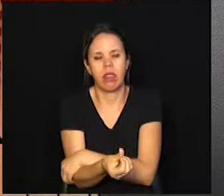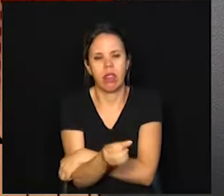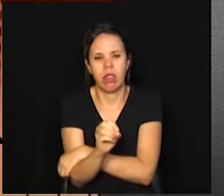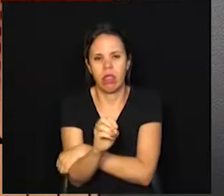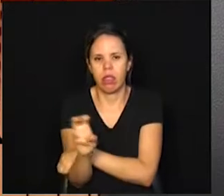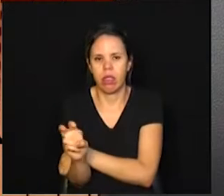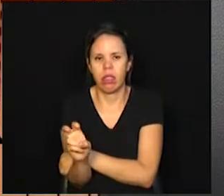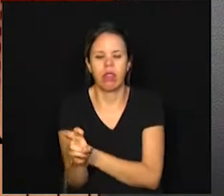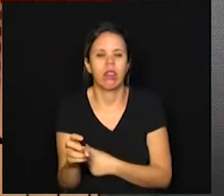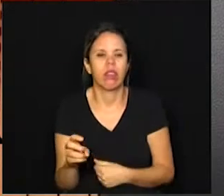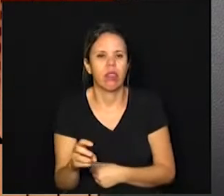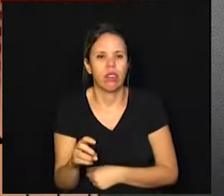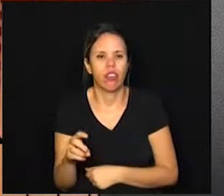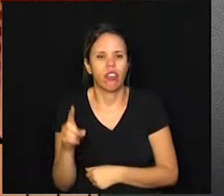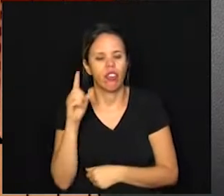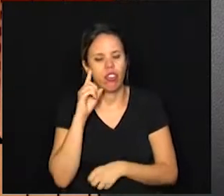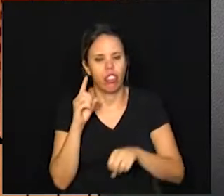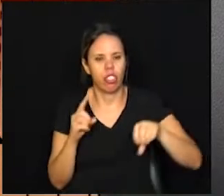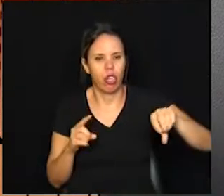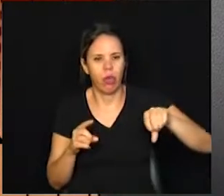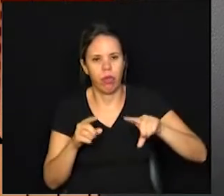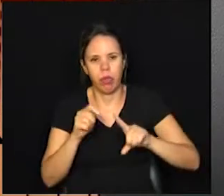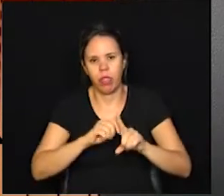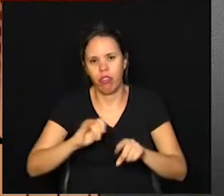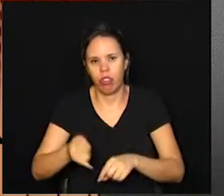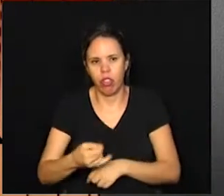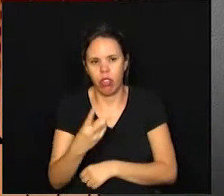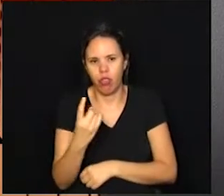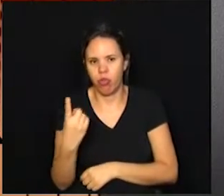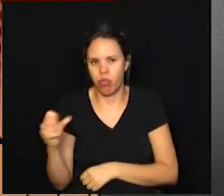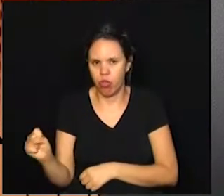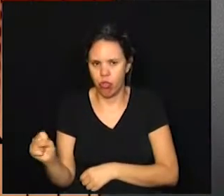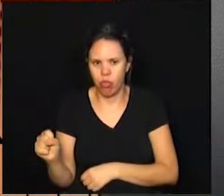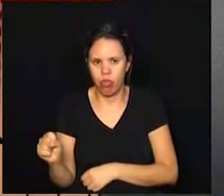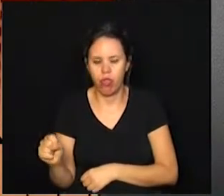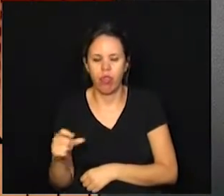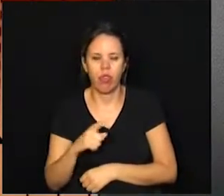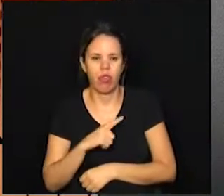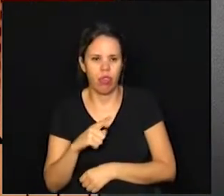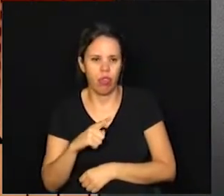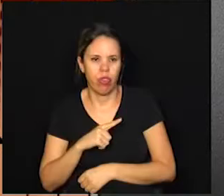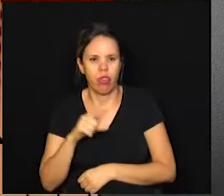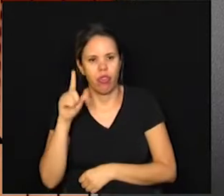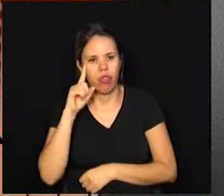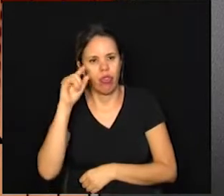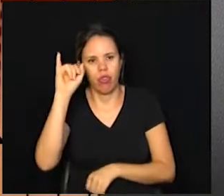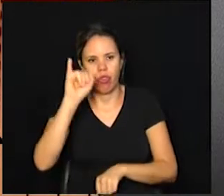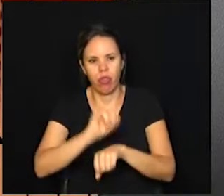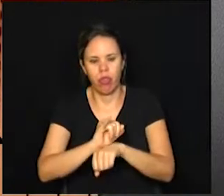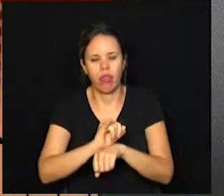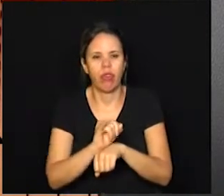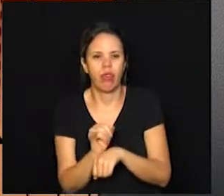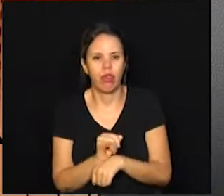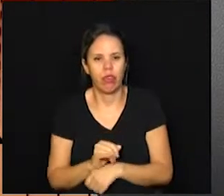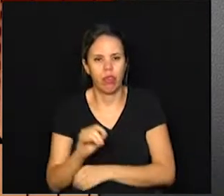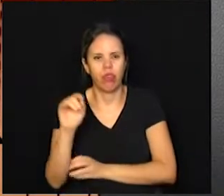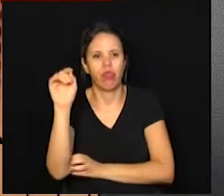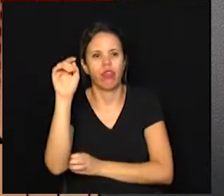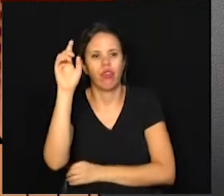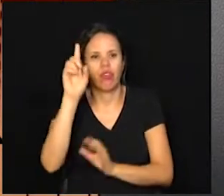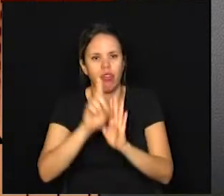13.605, de 9 de janeiro de 2018, que dispõe sobre o Dia Internacional do Direito